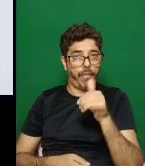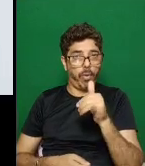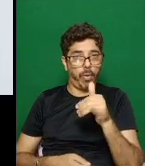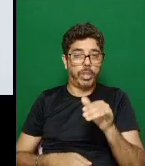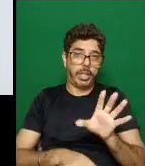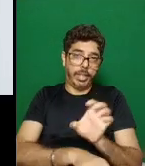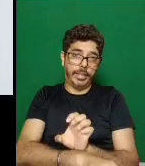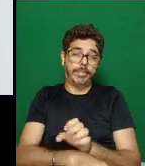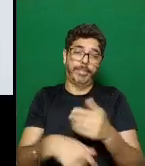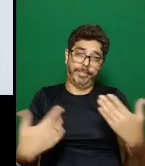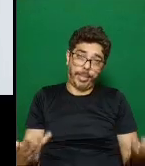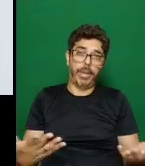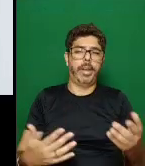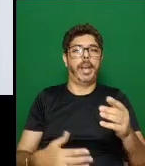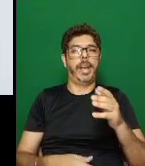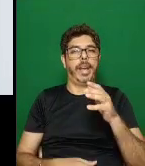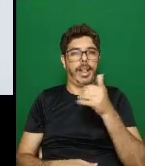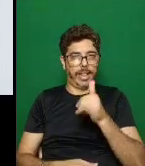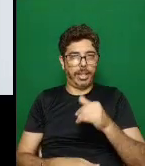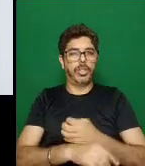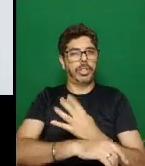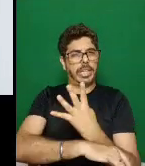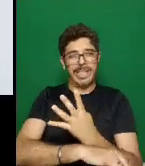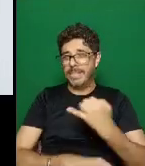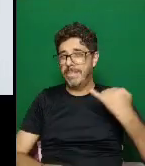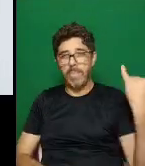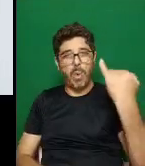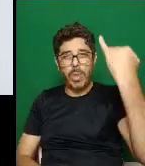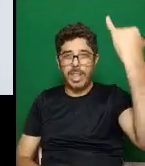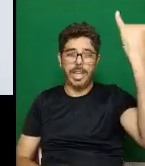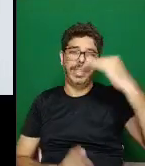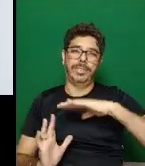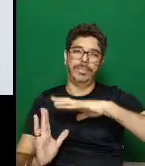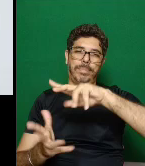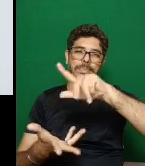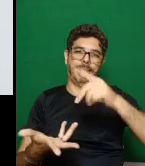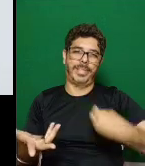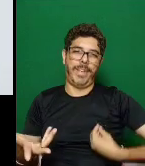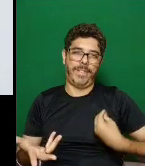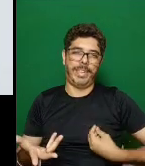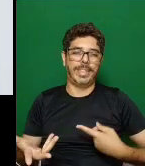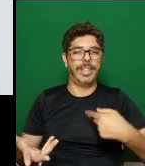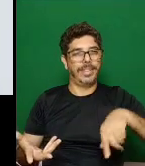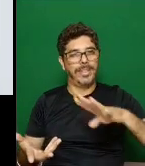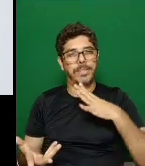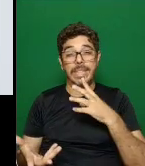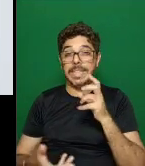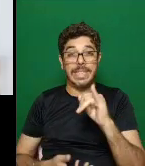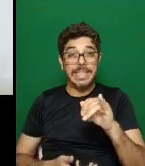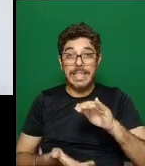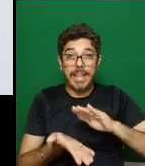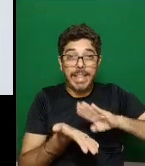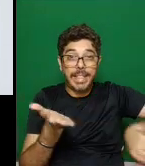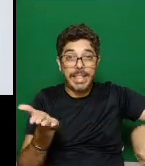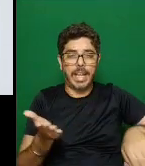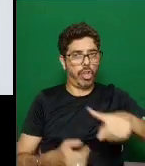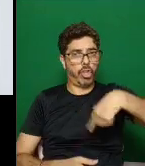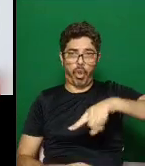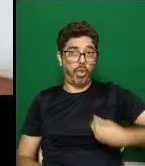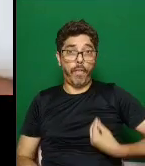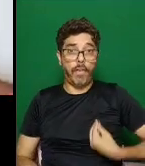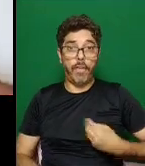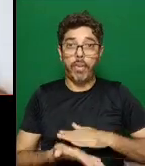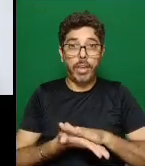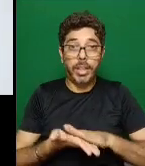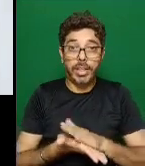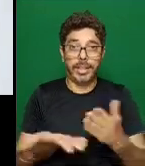podemos concluir que a eletrostática tem um papel vital para o mundo, tal qual conhecemos, e sem essas forças nem estaríamos aqui para